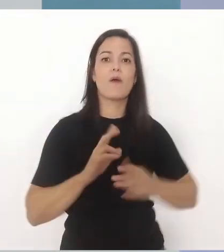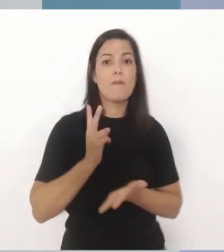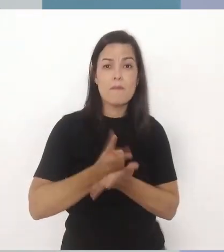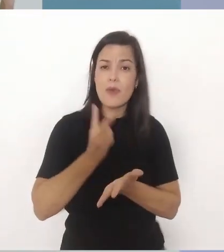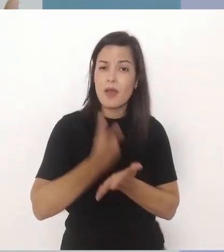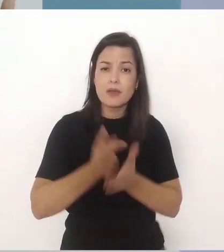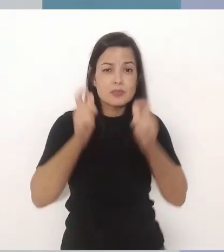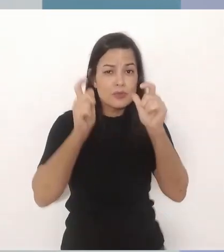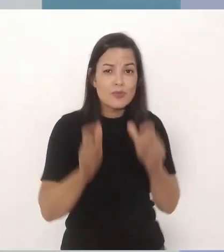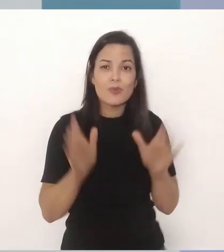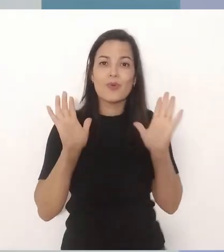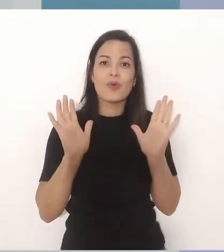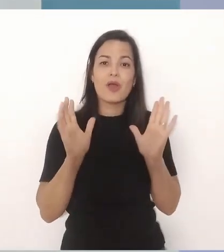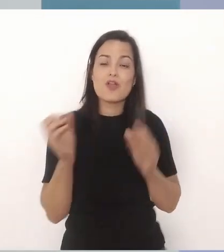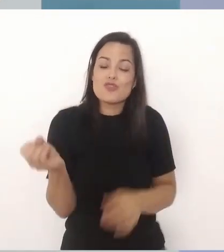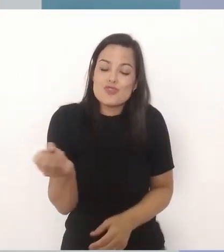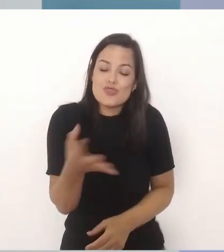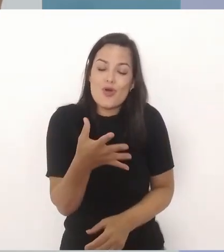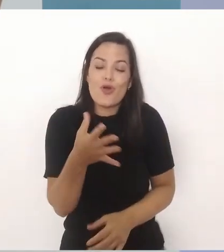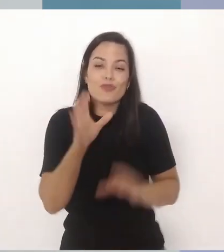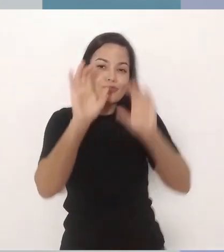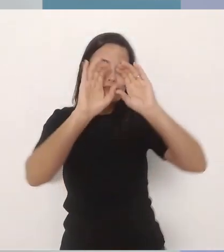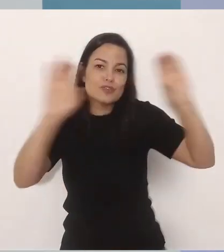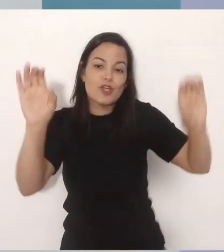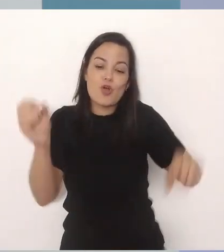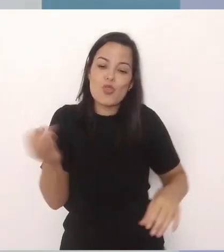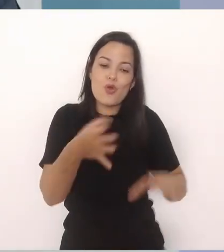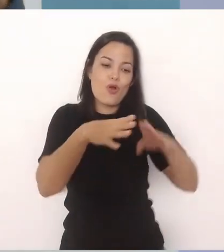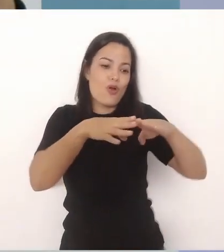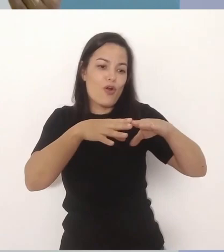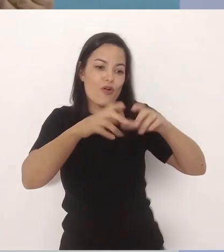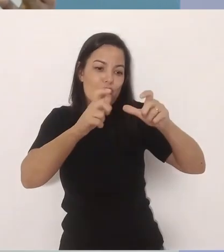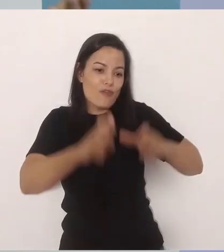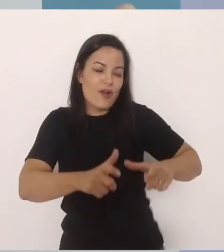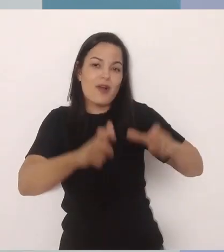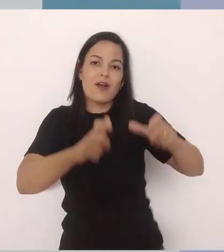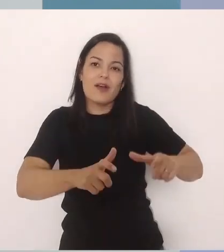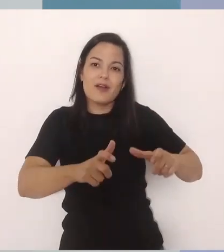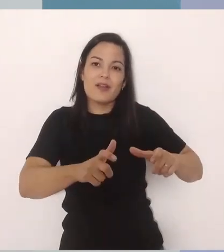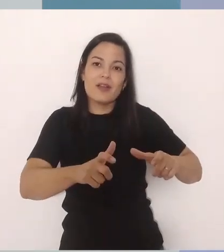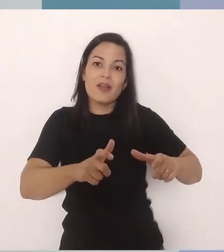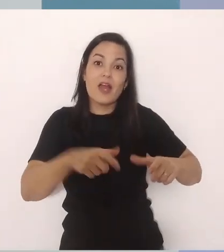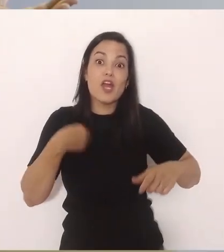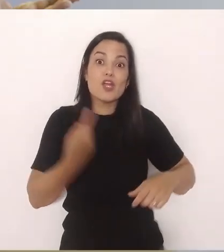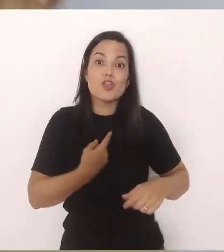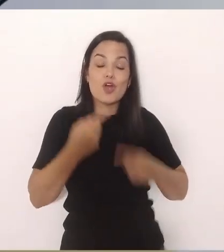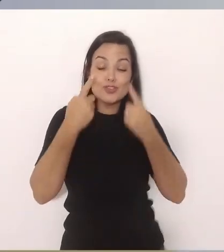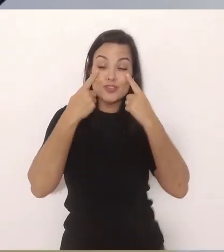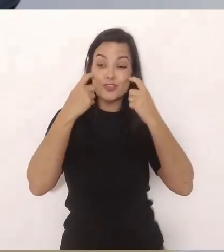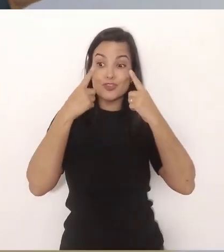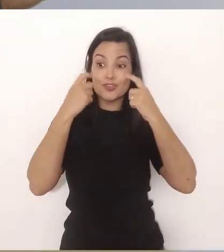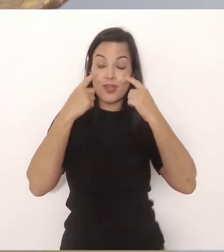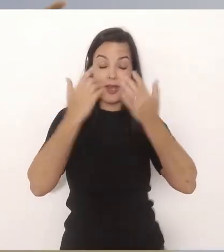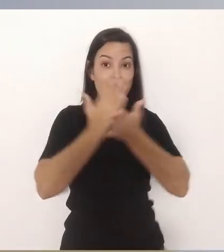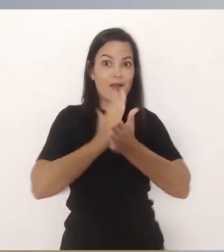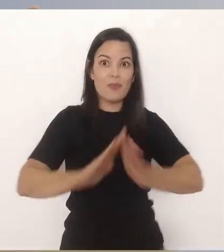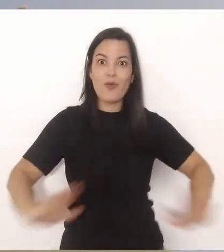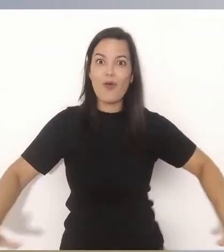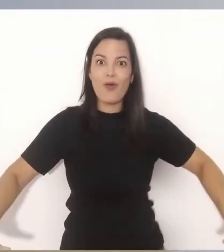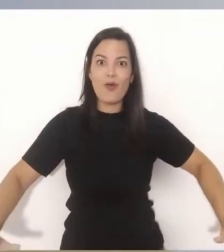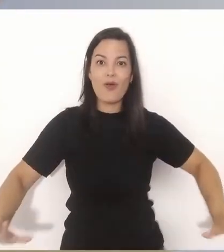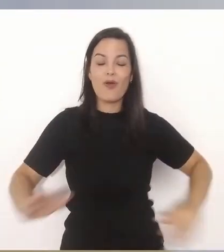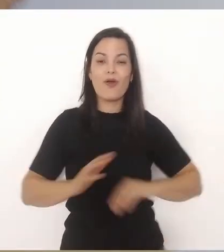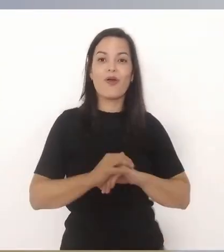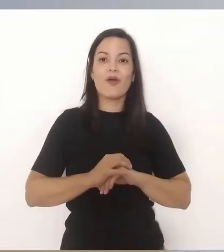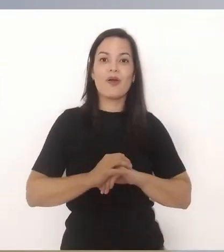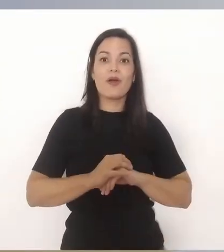céus e nova terra, onde todas as nossas lágrimas, onde as lágrimas de todos nós serão enxugadas. Nós não temos promessas